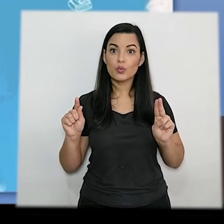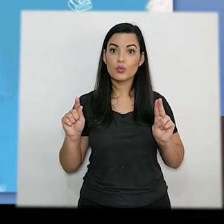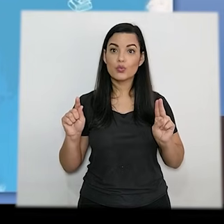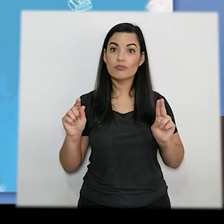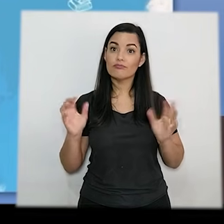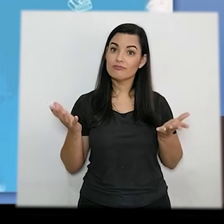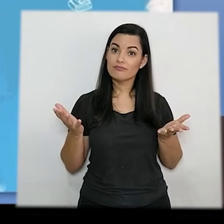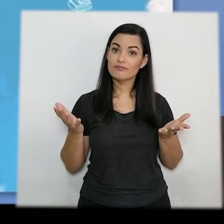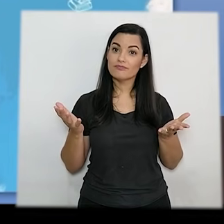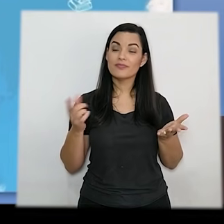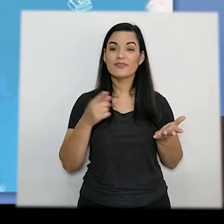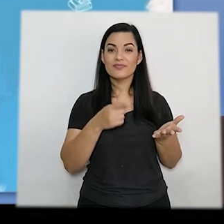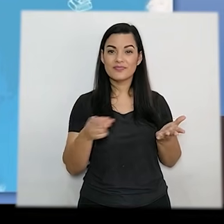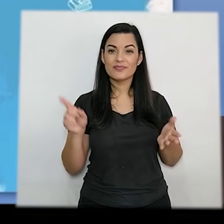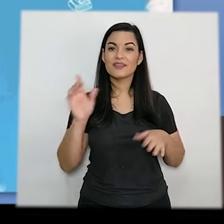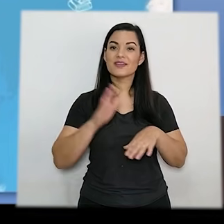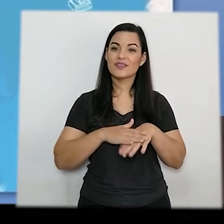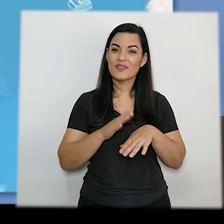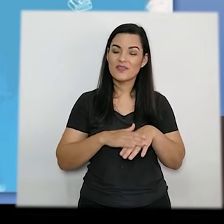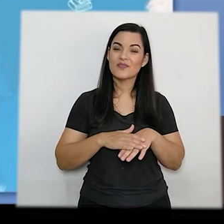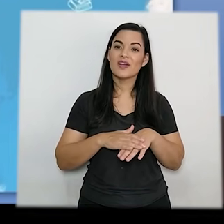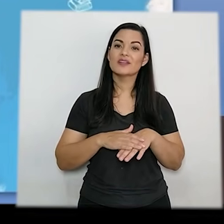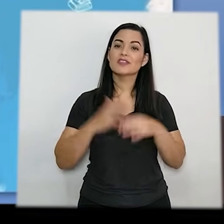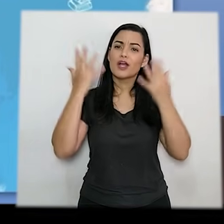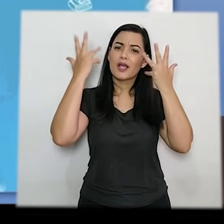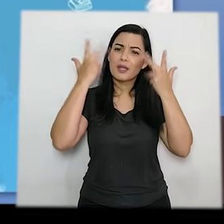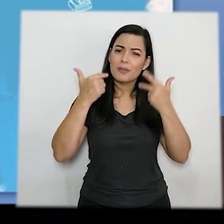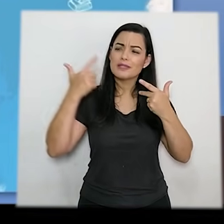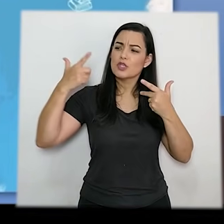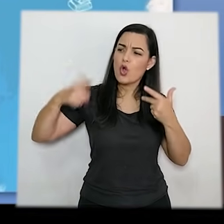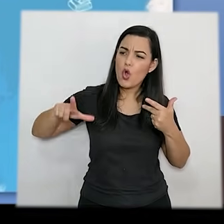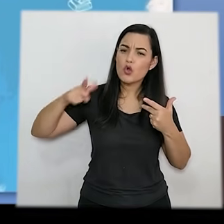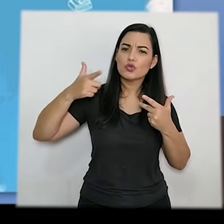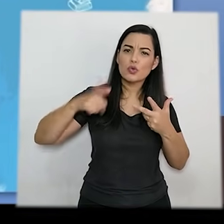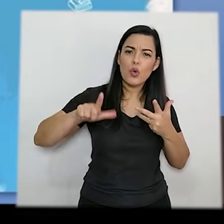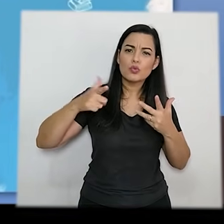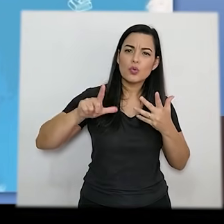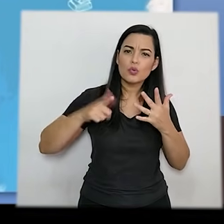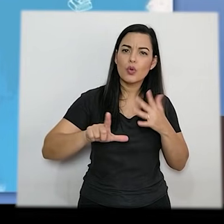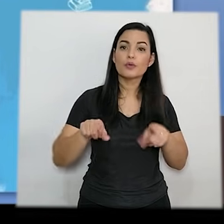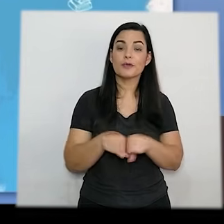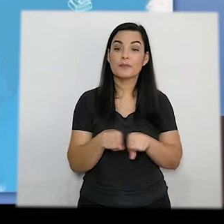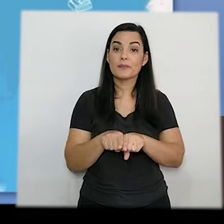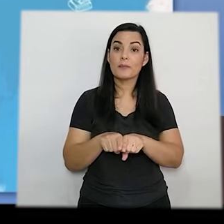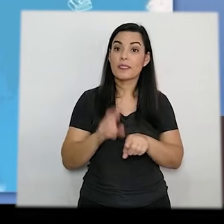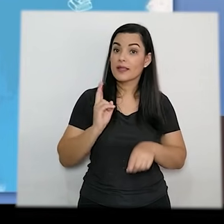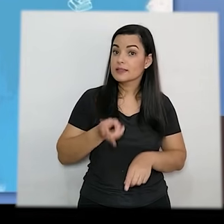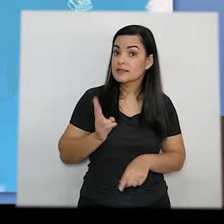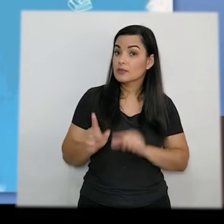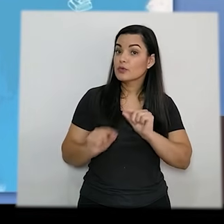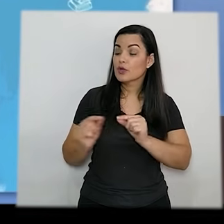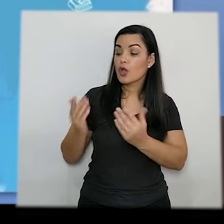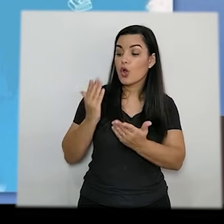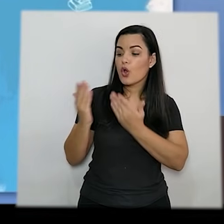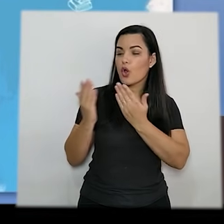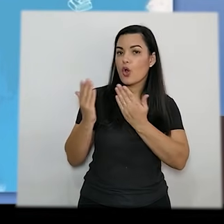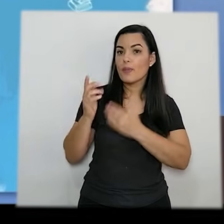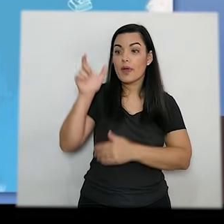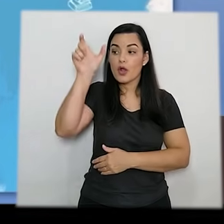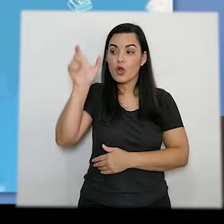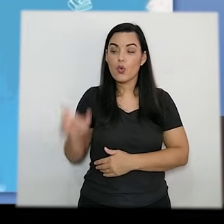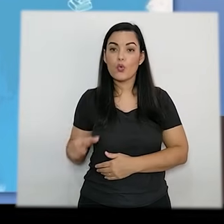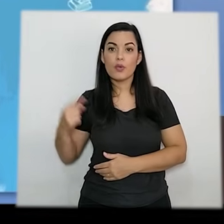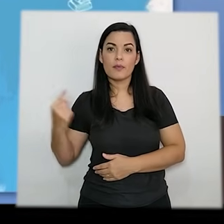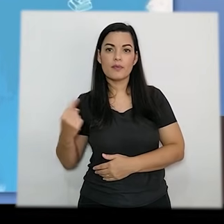Então, vocês vão fazer isso com os outros animais também. Sempre comparando a primeira